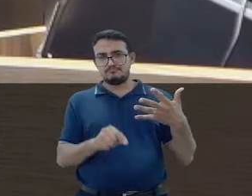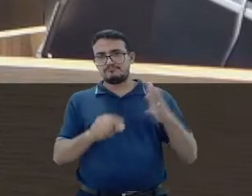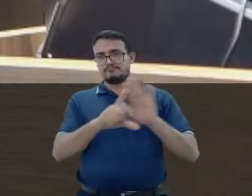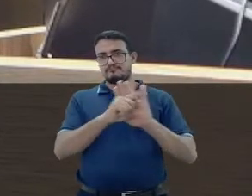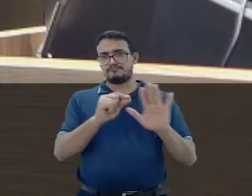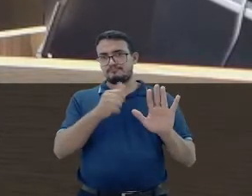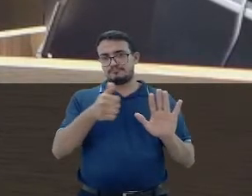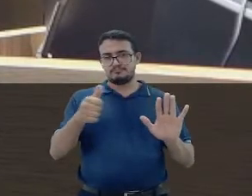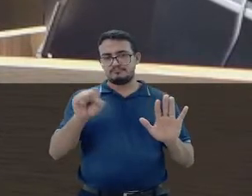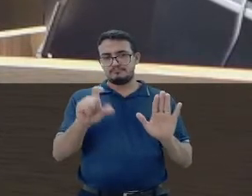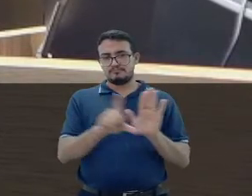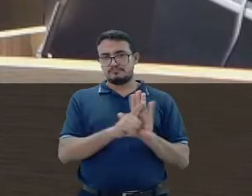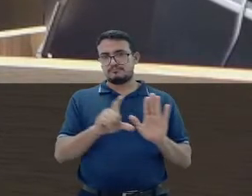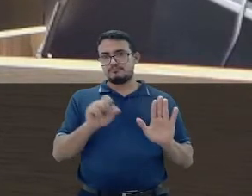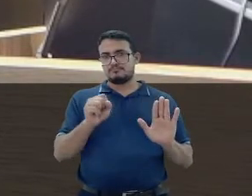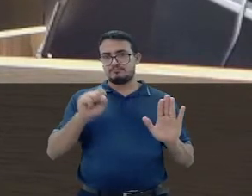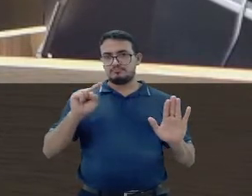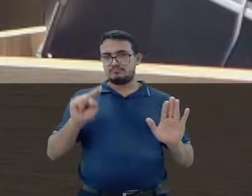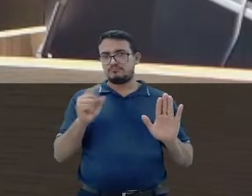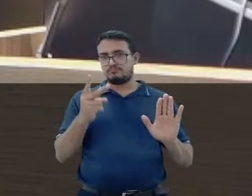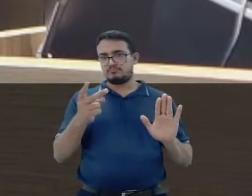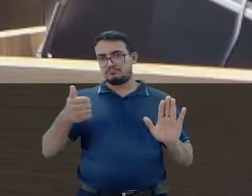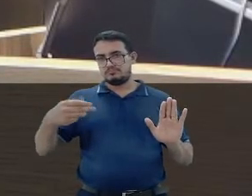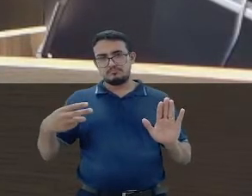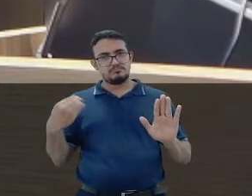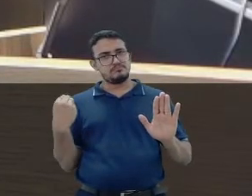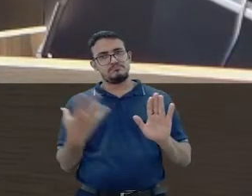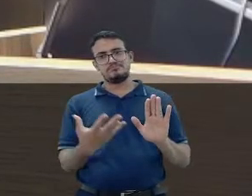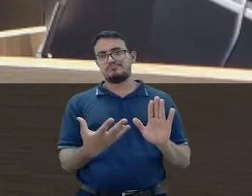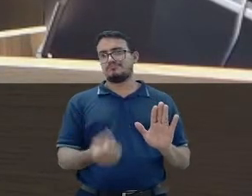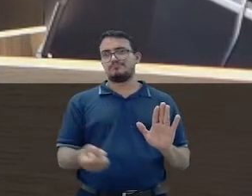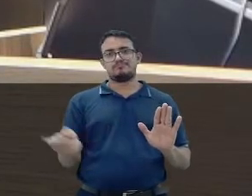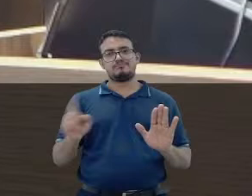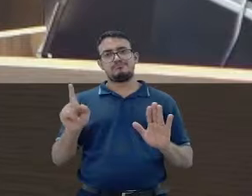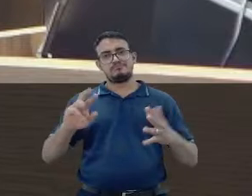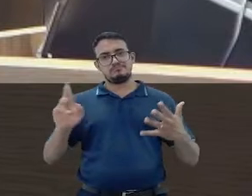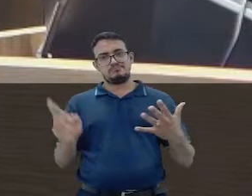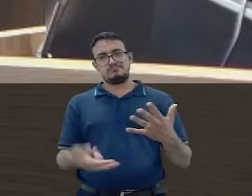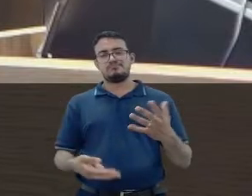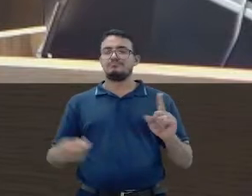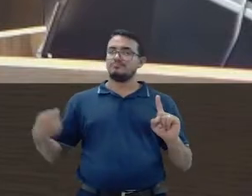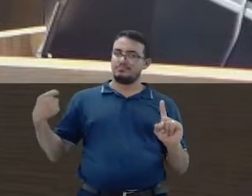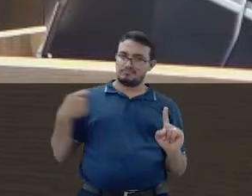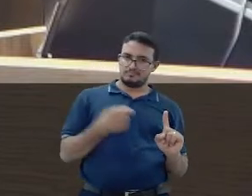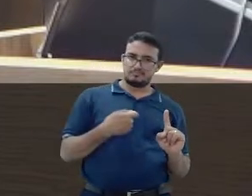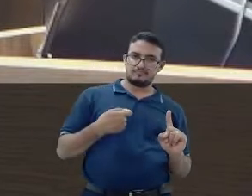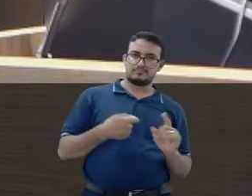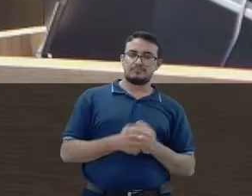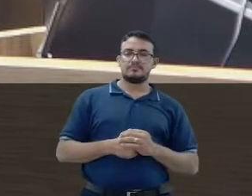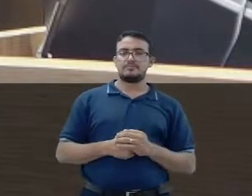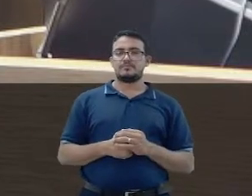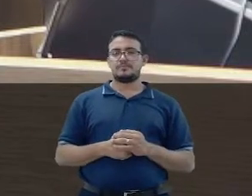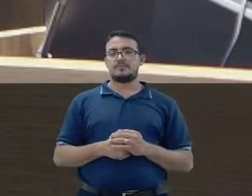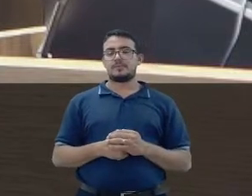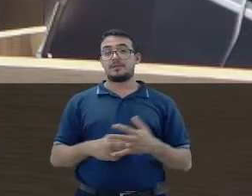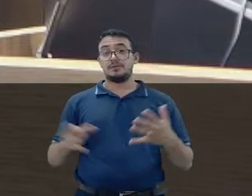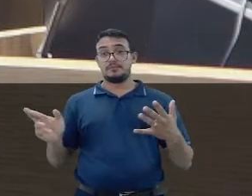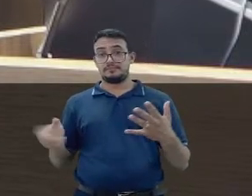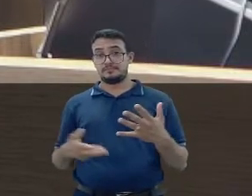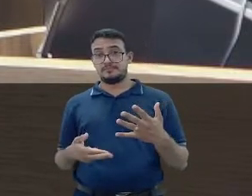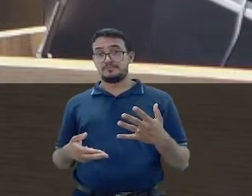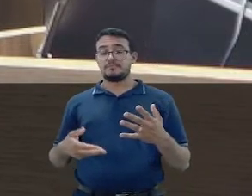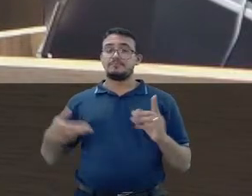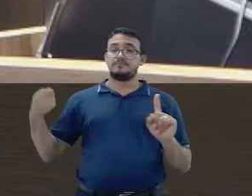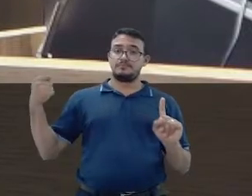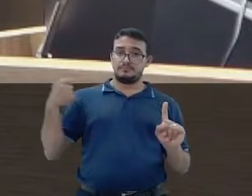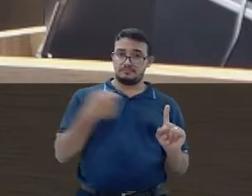da Lei 8.203/91, negando provimento ao recurso da reclamante. Quanto ao recurso da reclamante,